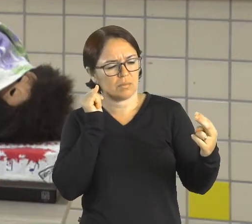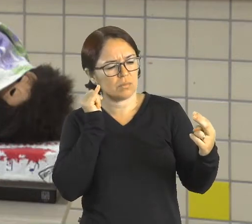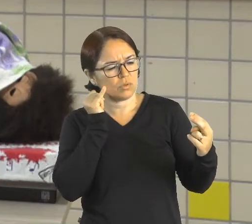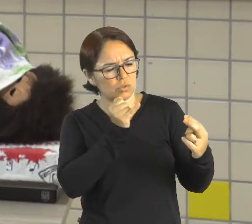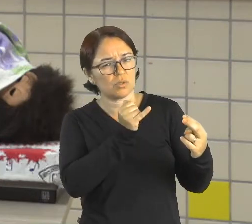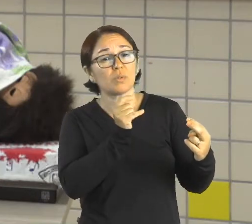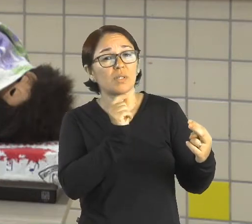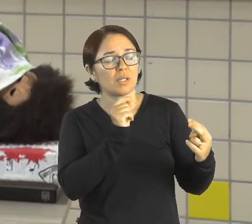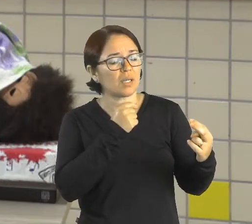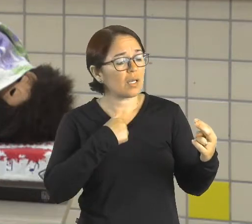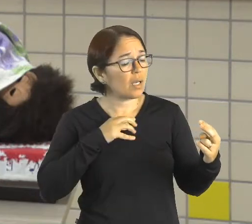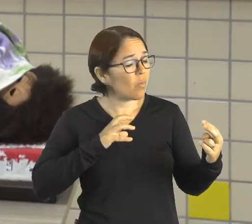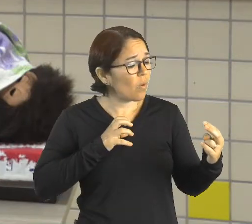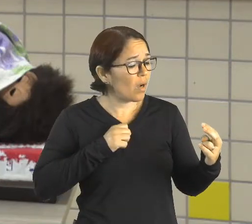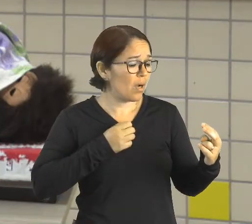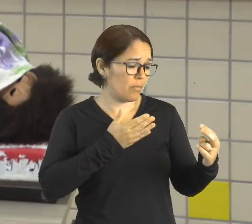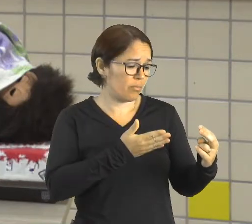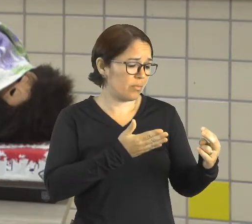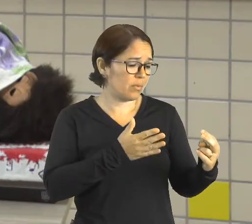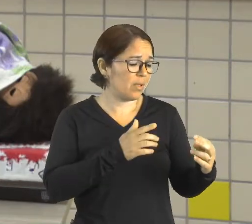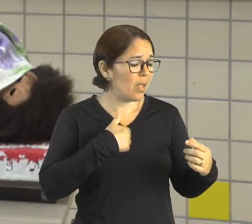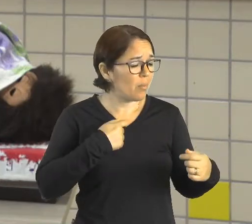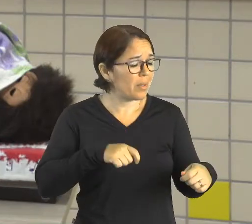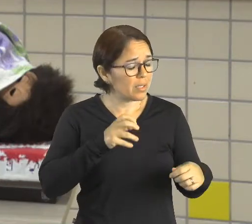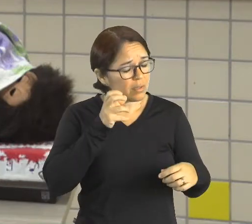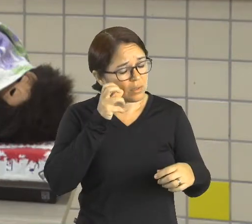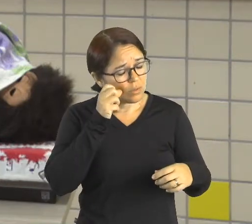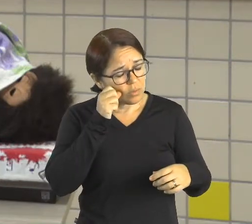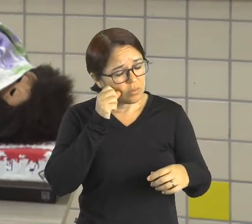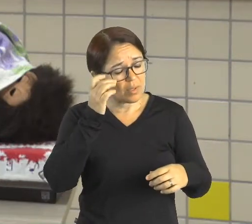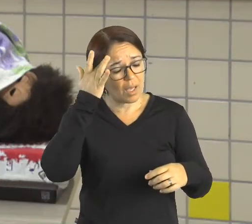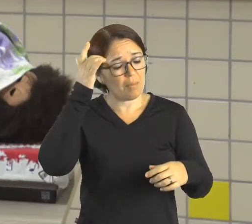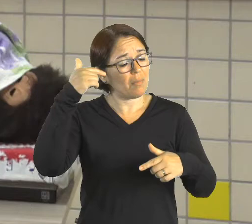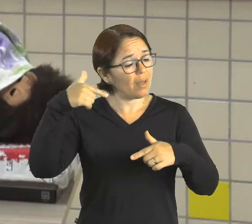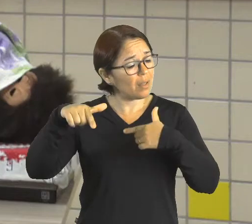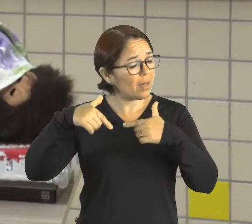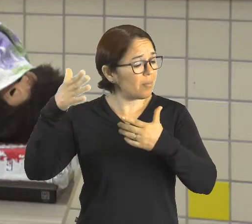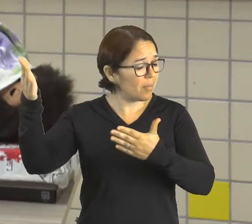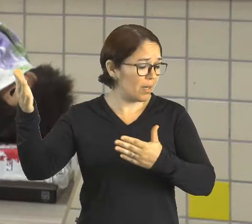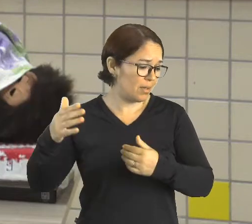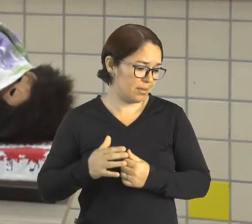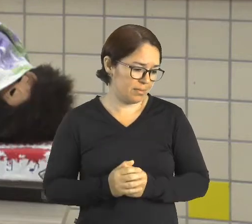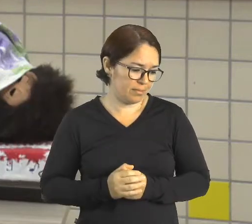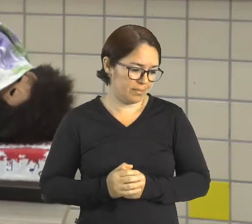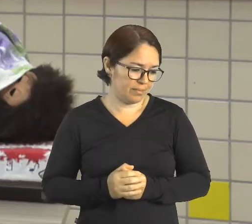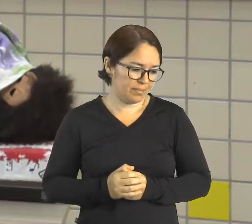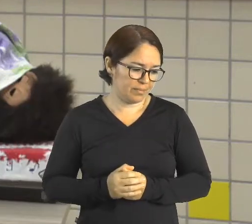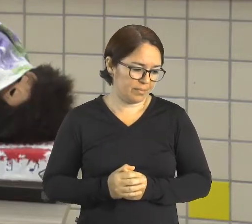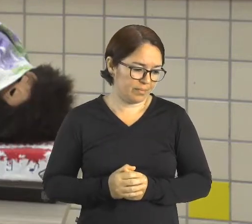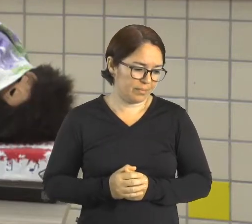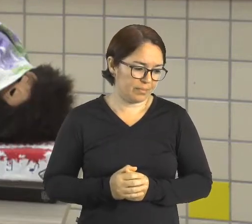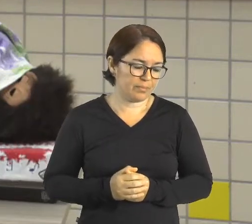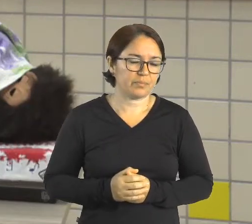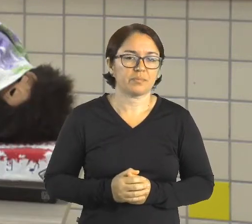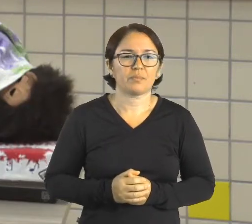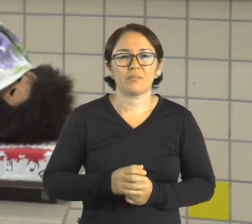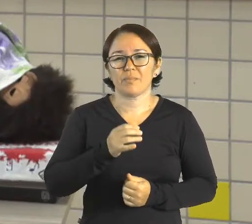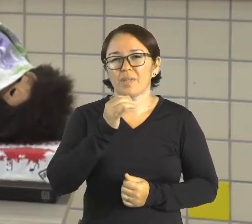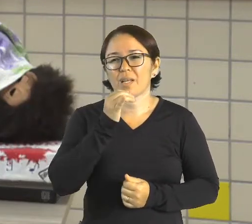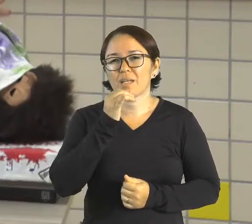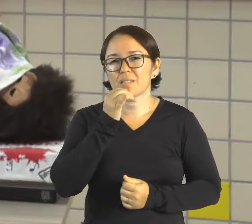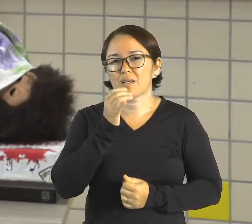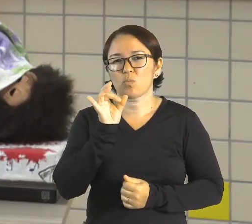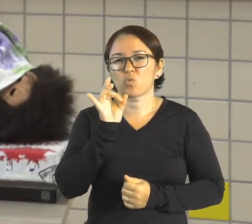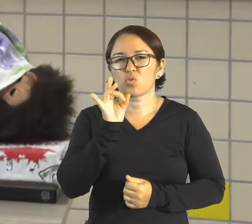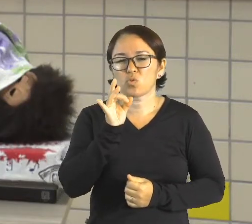ama, meu filho, eu tenho que trabalhar. E o macaquinho só entendeu quando o pai conseguiu demonstrar. Porque você falar que ama alguém não é a mesma coisa. Ele